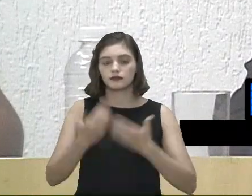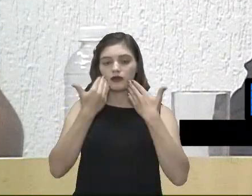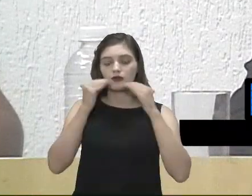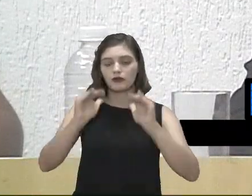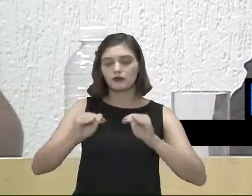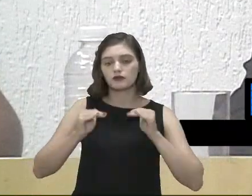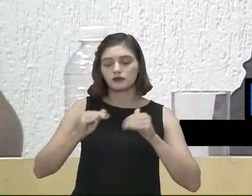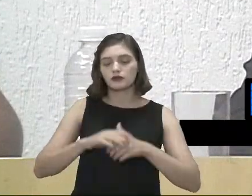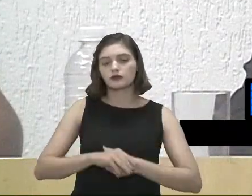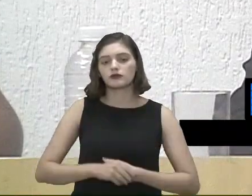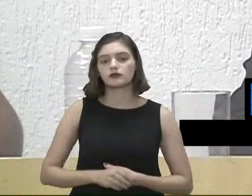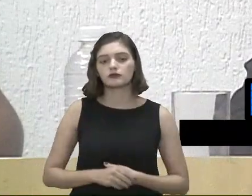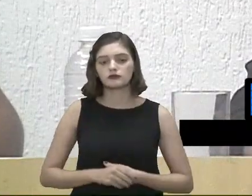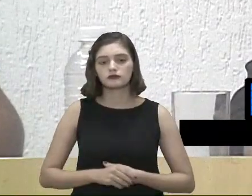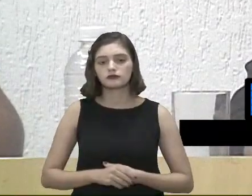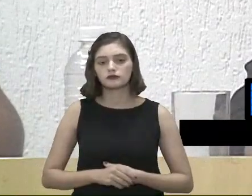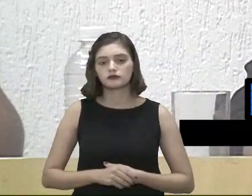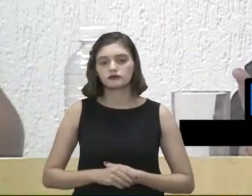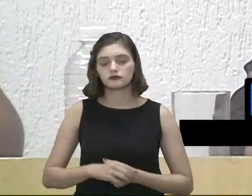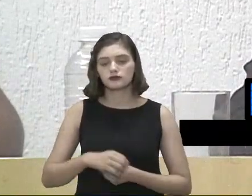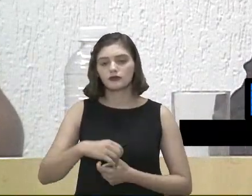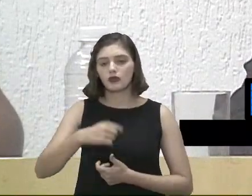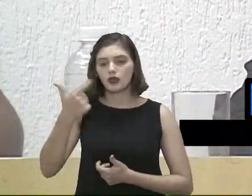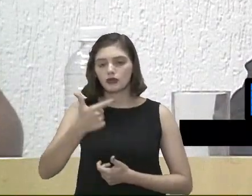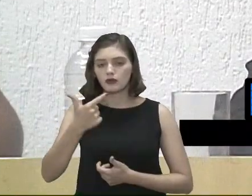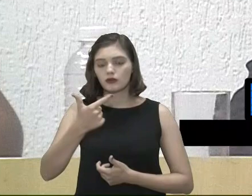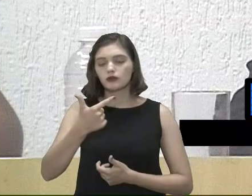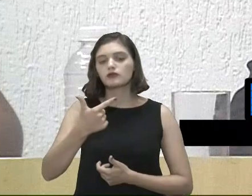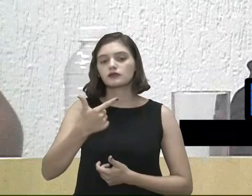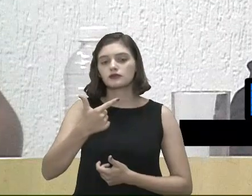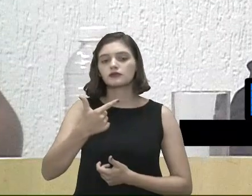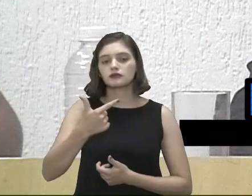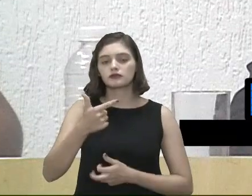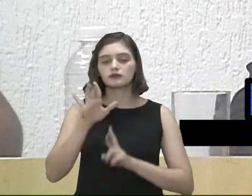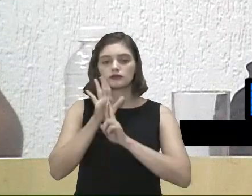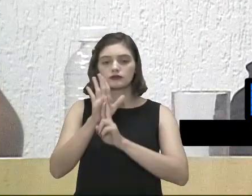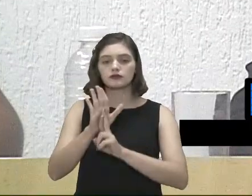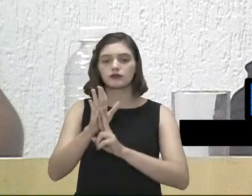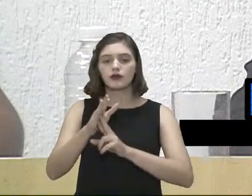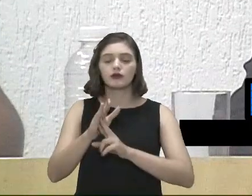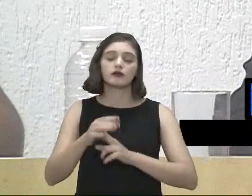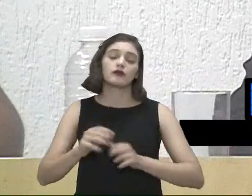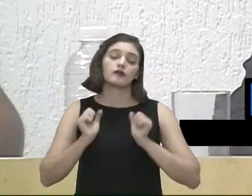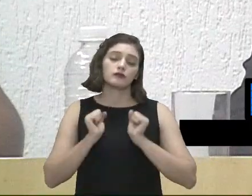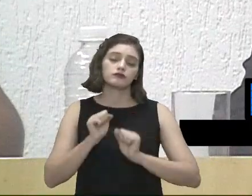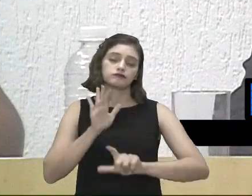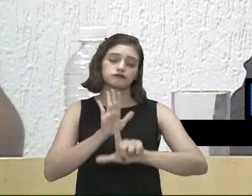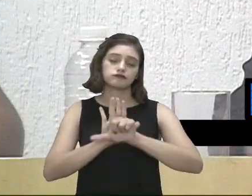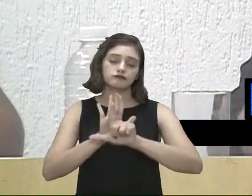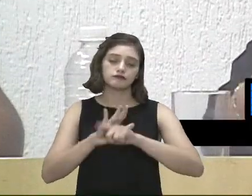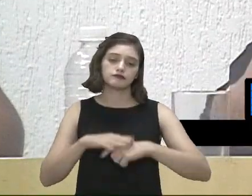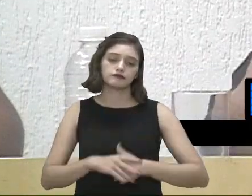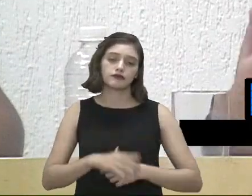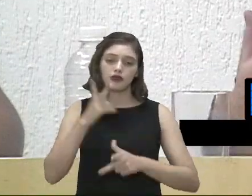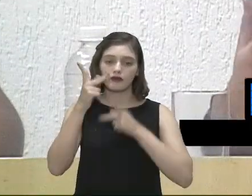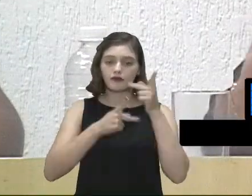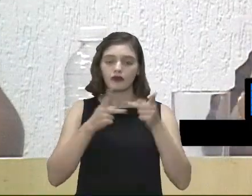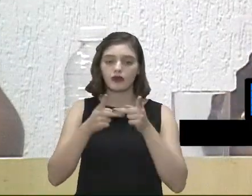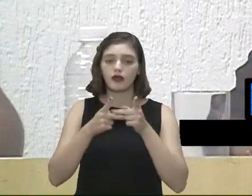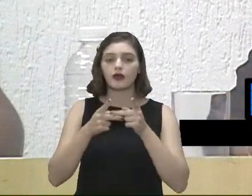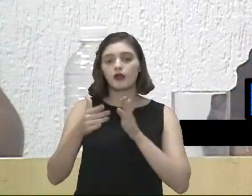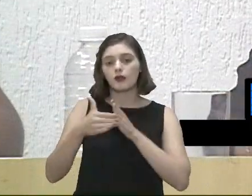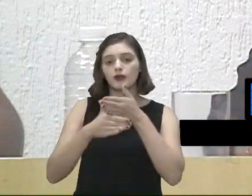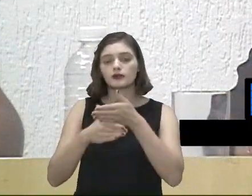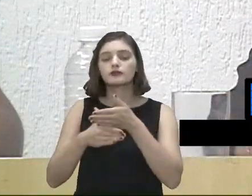audiência pública com apenas 2 representantes aqui do Poder Legislativo. Falar sobre o acesso de